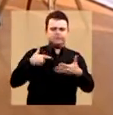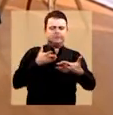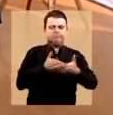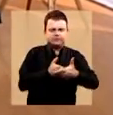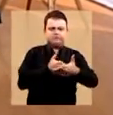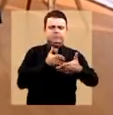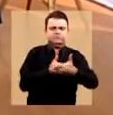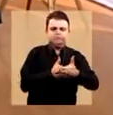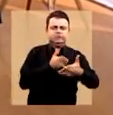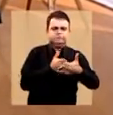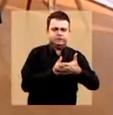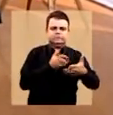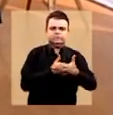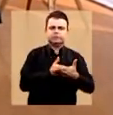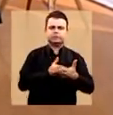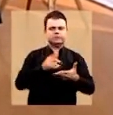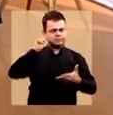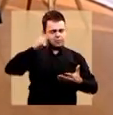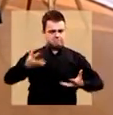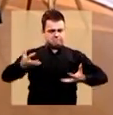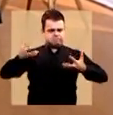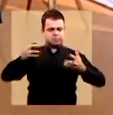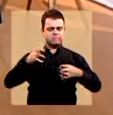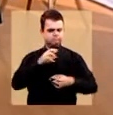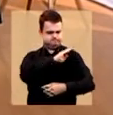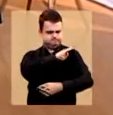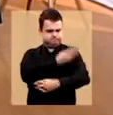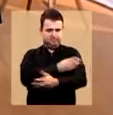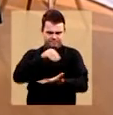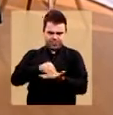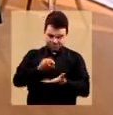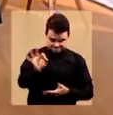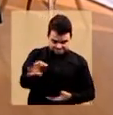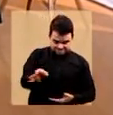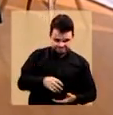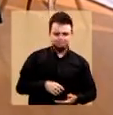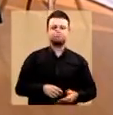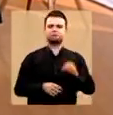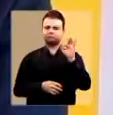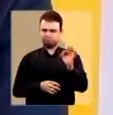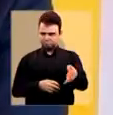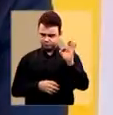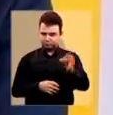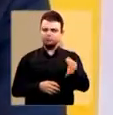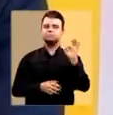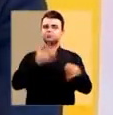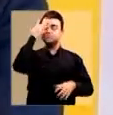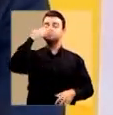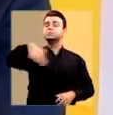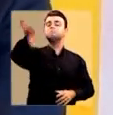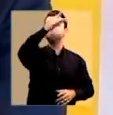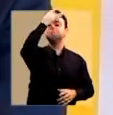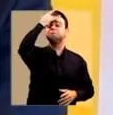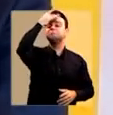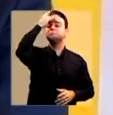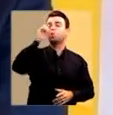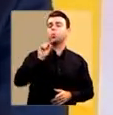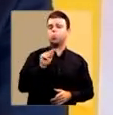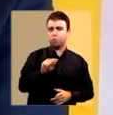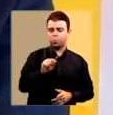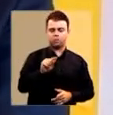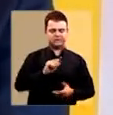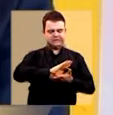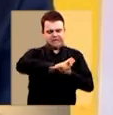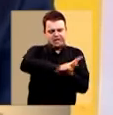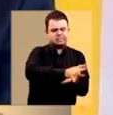de barreiras para que haja o empoderamento e o crescimento do negro, não é isso? Não, é isso mesmo. Muitas vezes as pessoas têm a ideia de